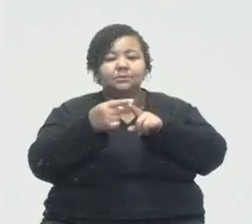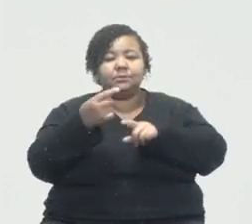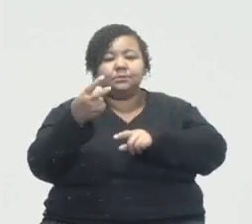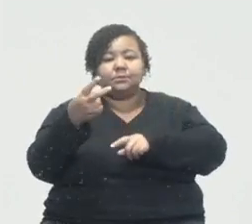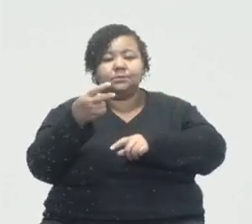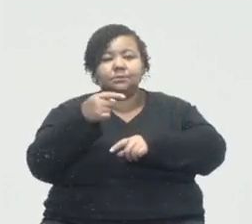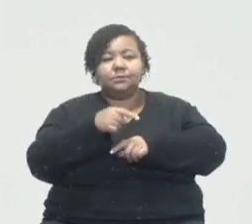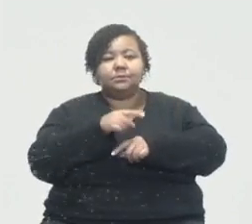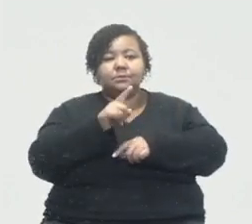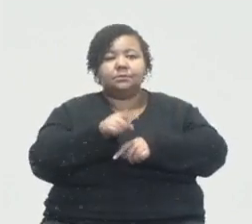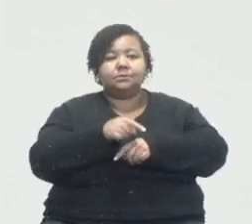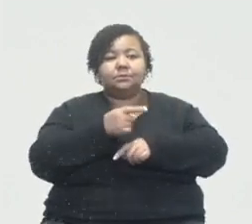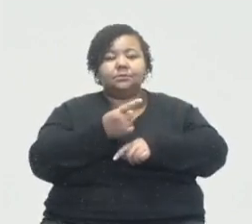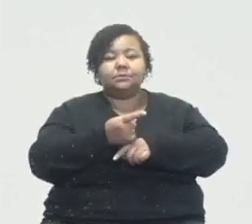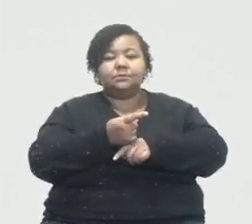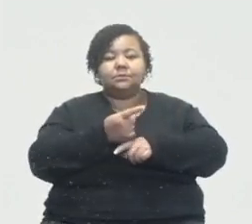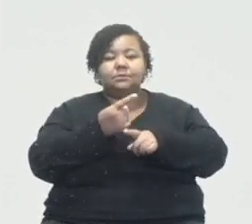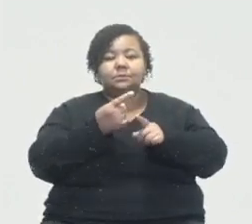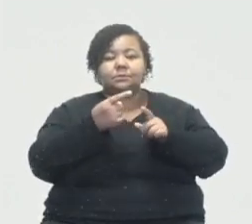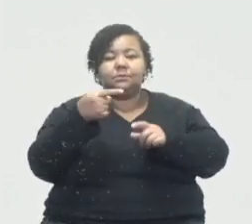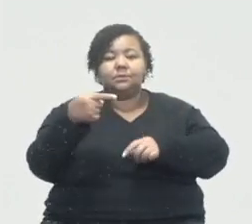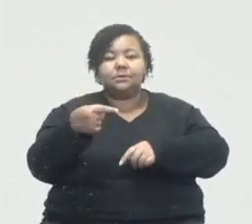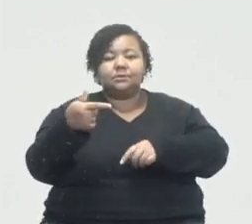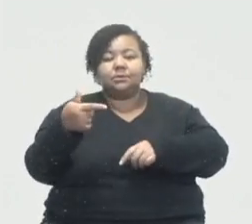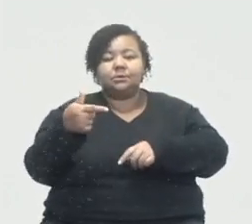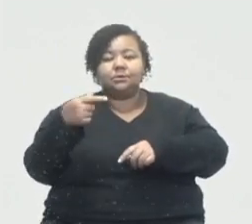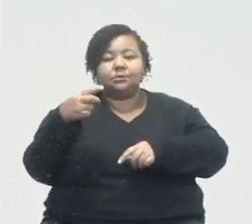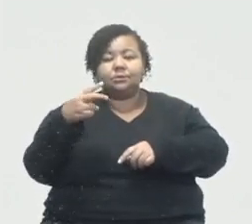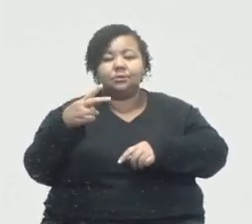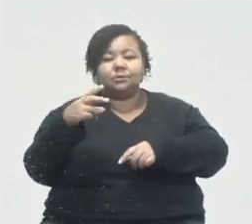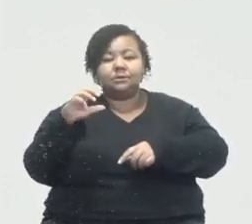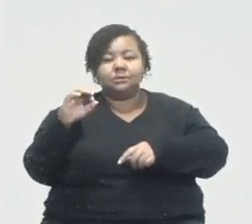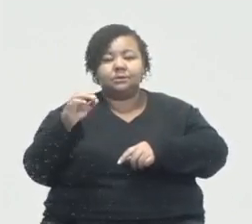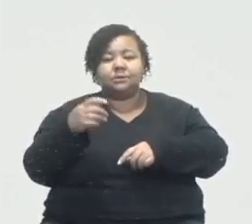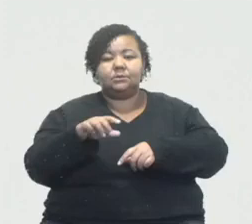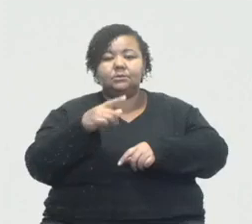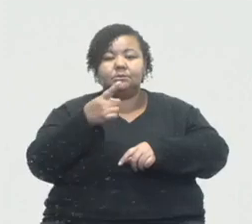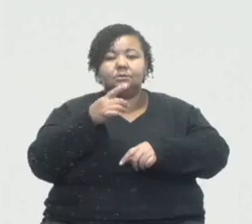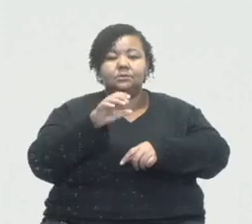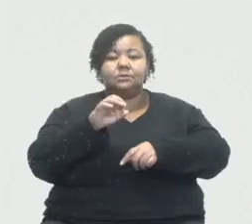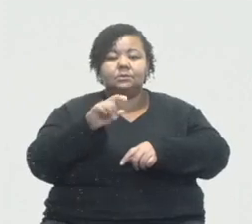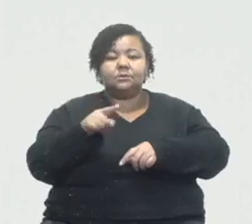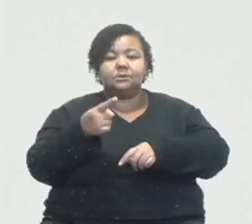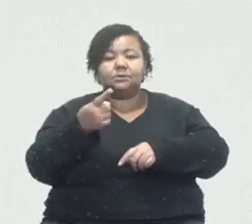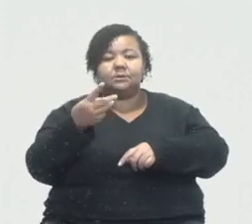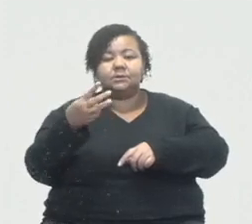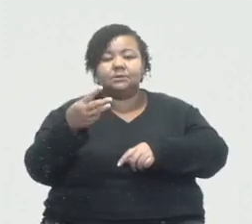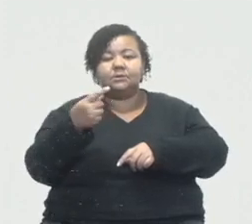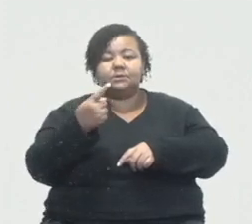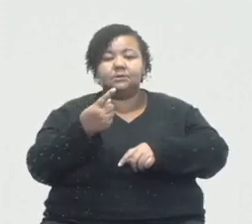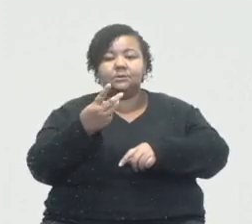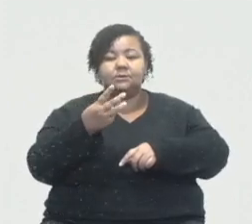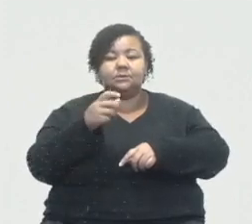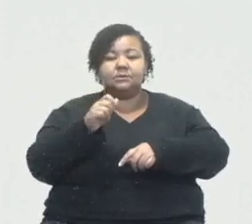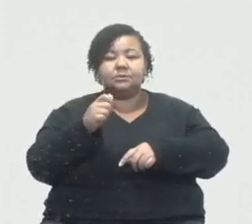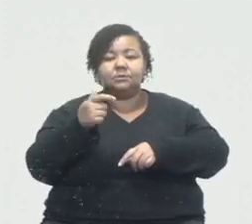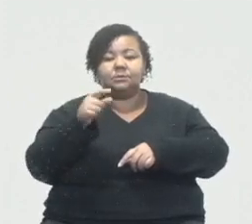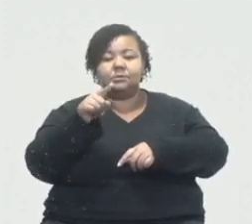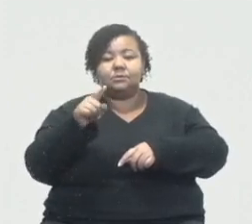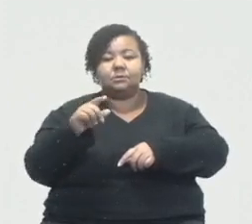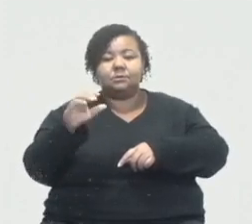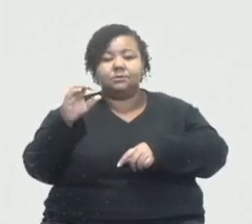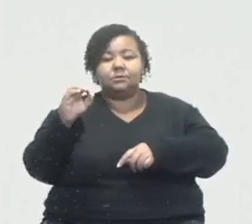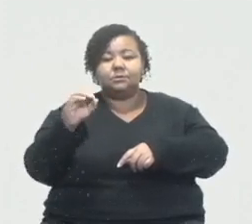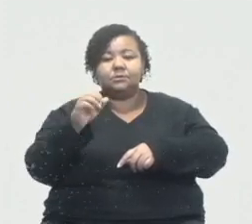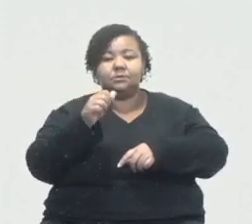com 2, dá 0, 10, 13, 13 A2 igual a 0, A2 é igual a 0.